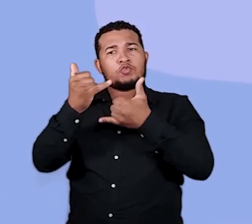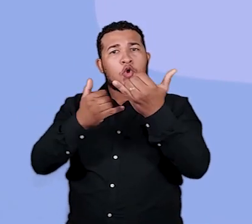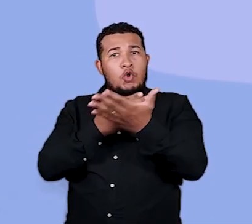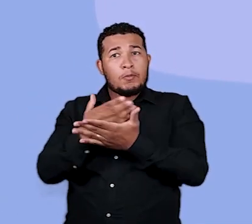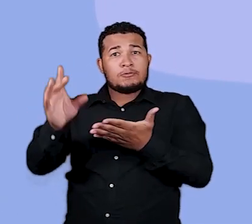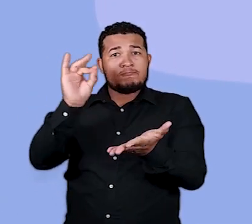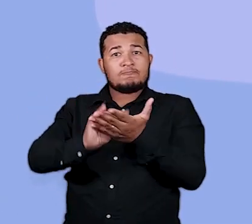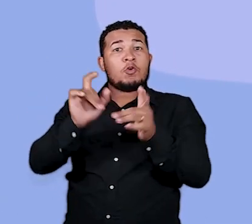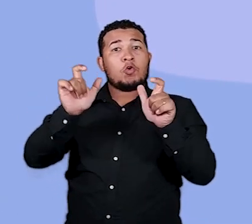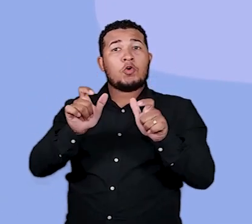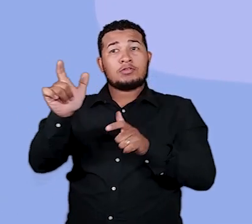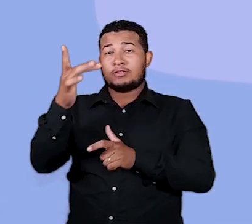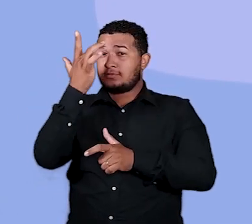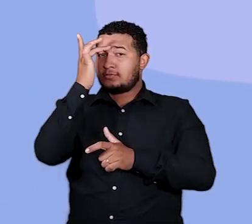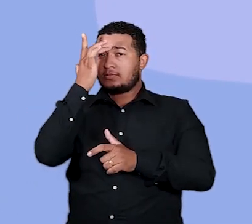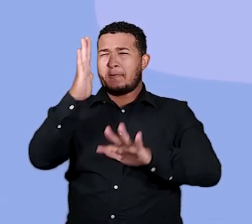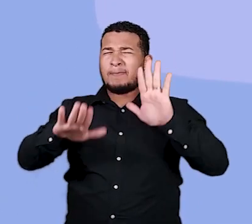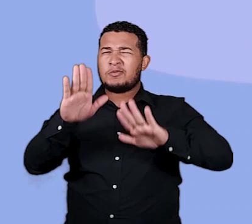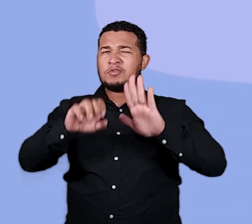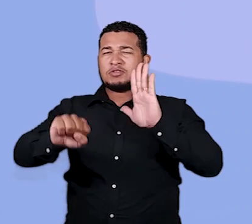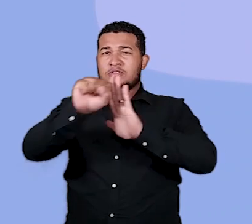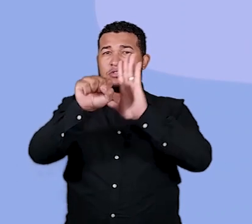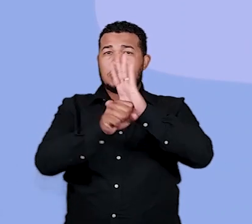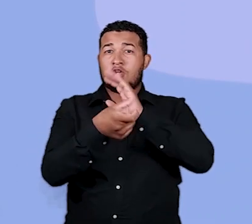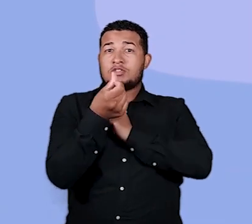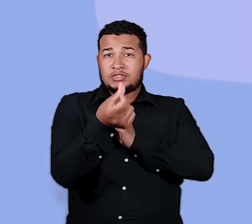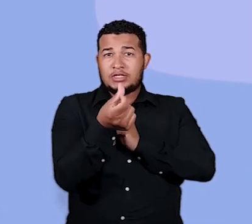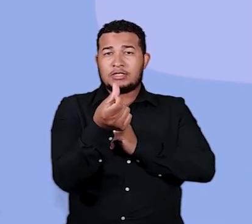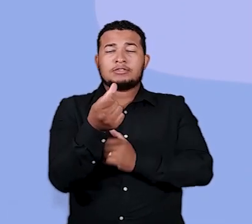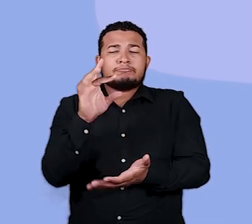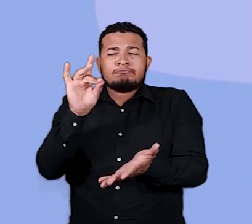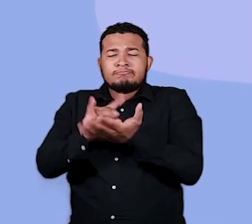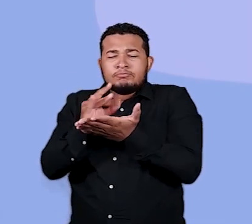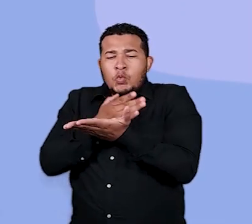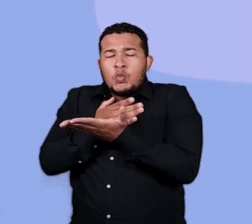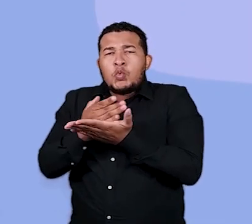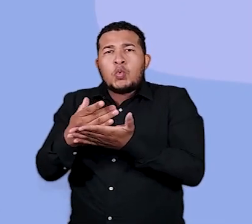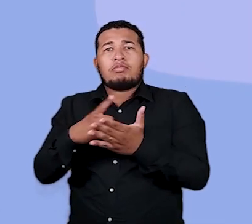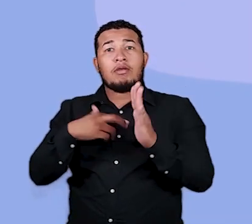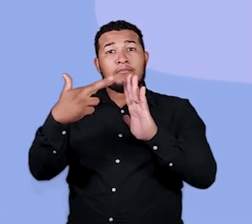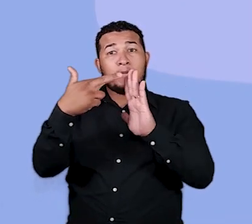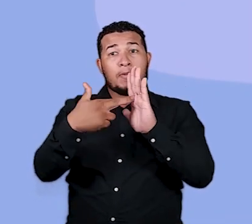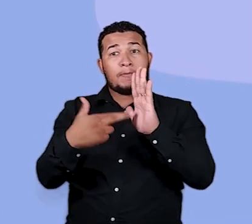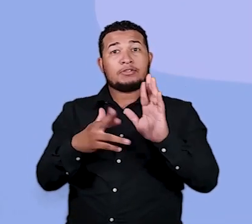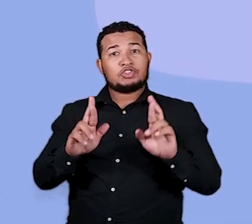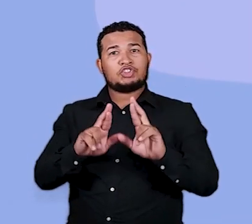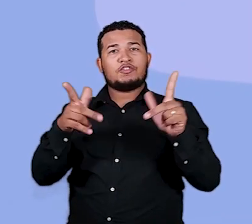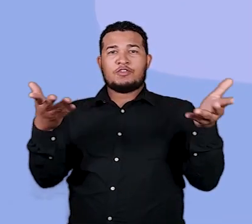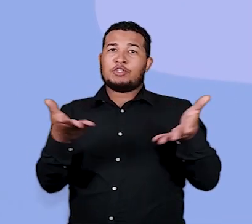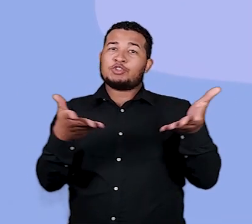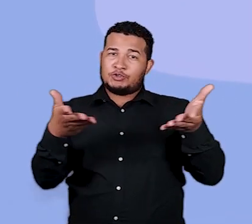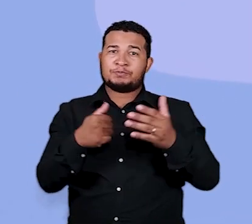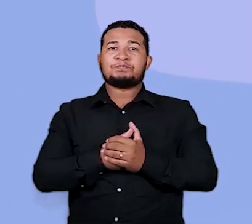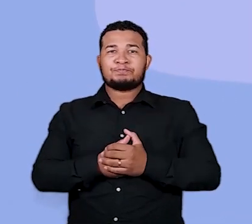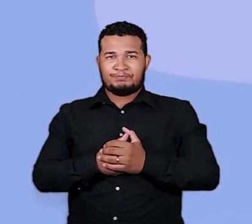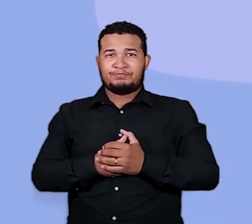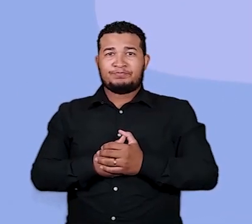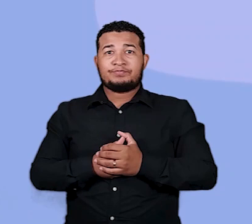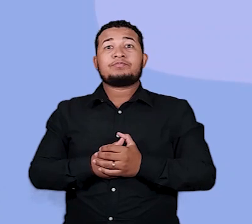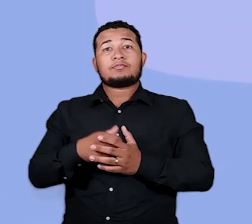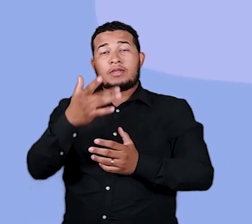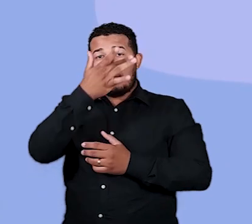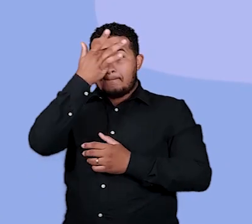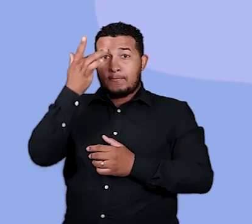se originado na Índia, por volta do século VI, num formato primitivo com regras diferentes das atuais,